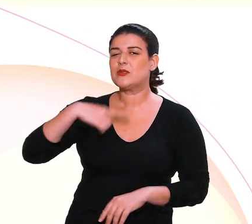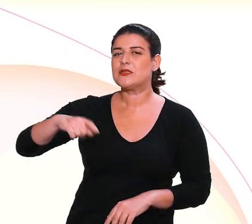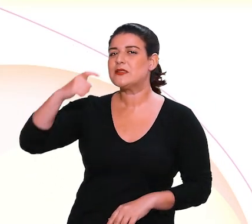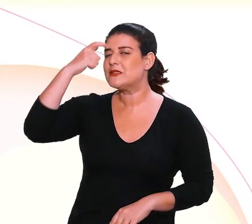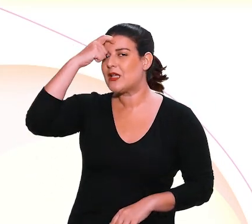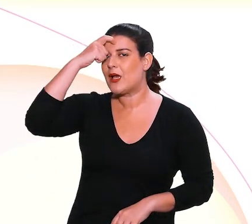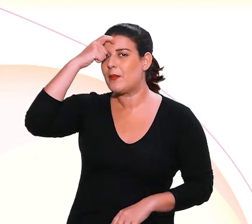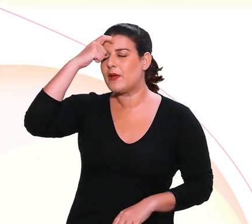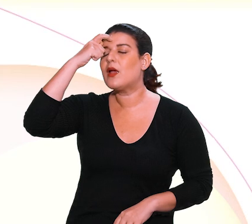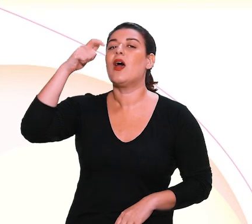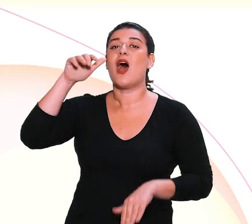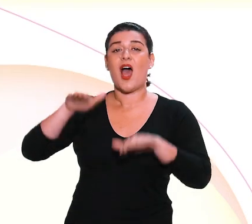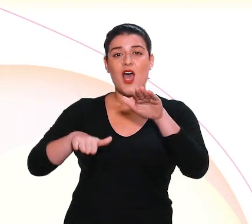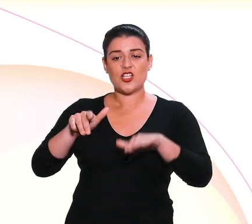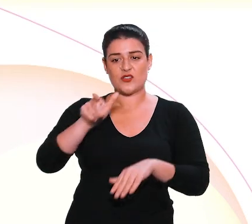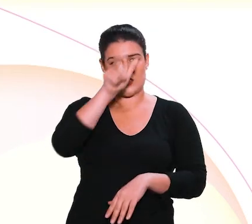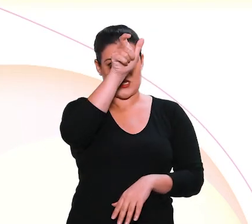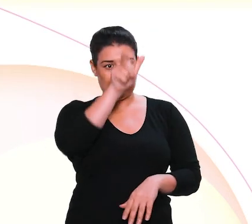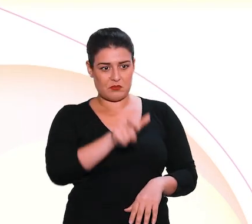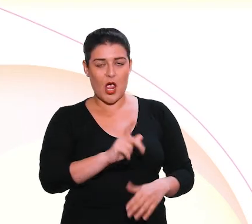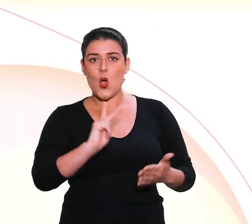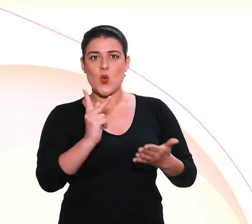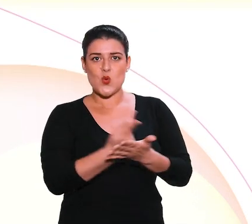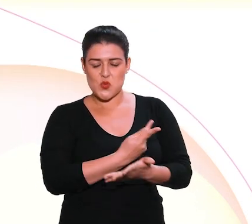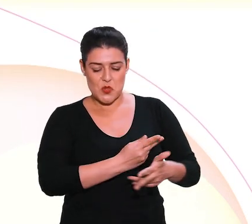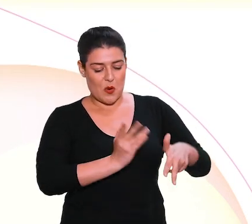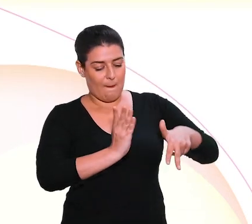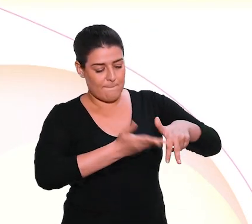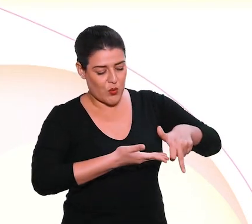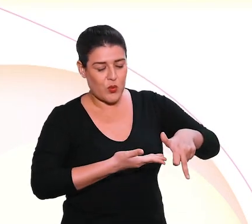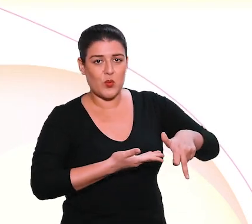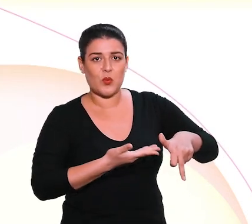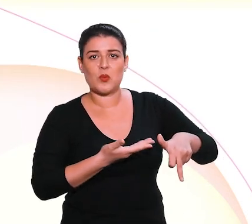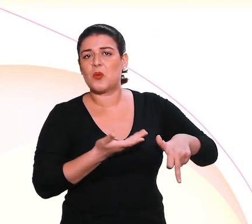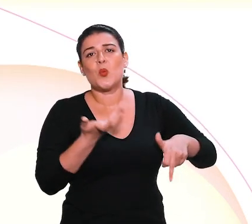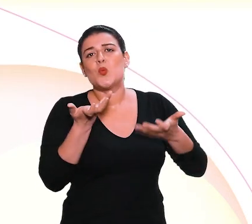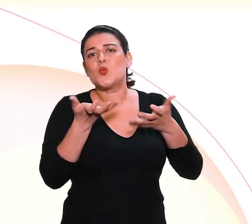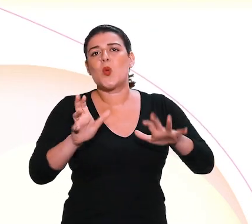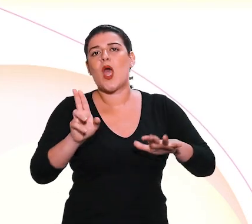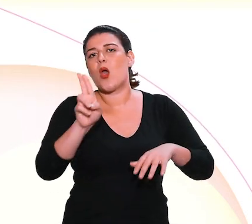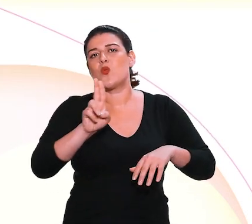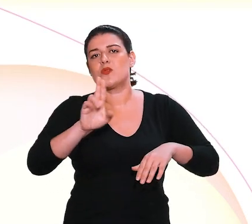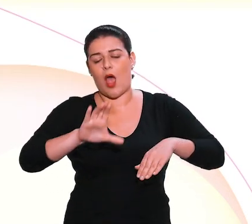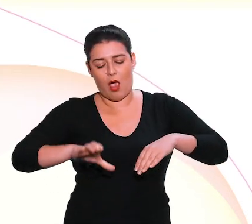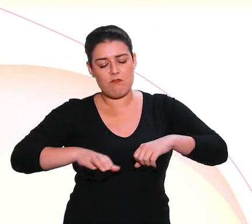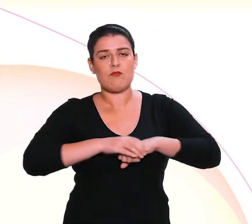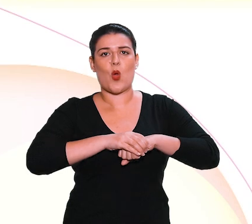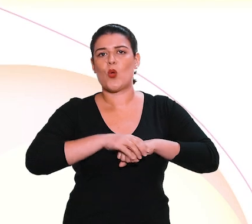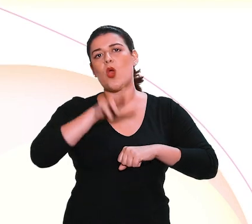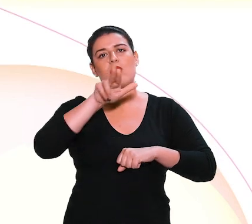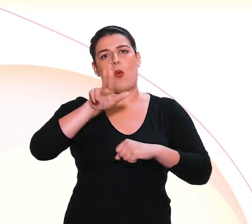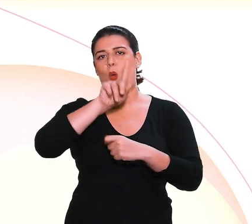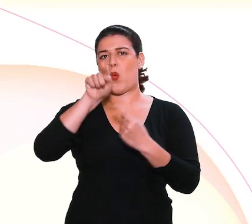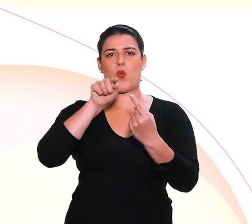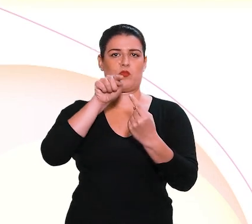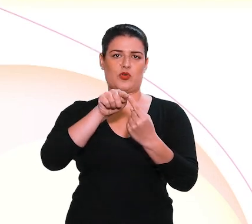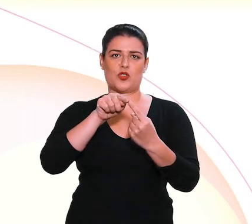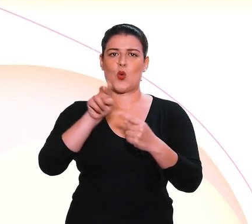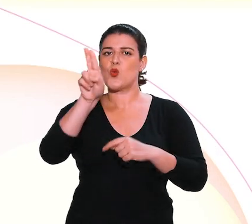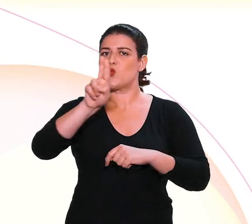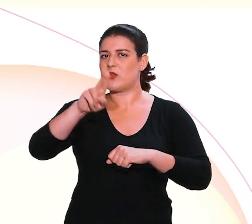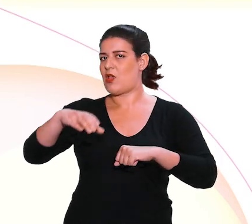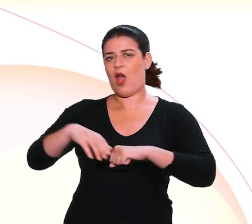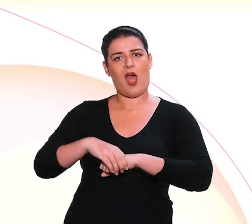que nem sempre o paciente amputado irá protetizar. Nem sempre o objetivo nosso é que ele saia de lá com uma